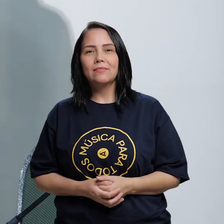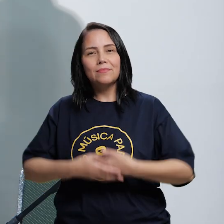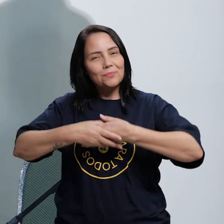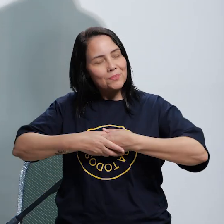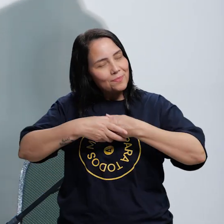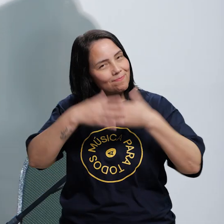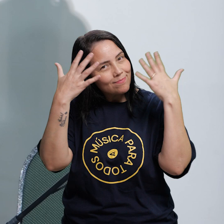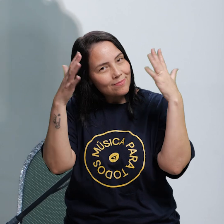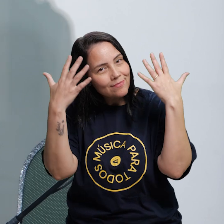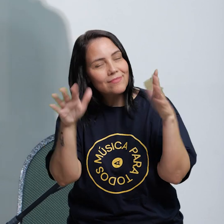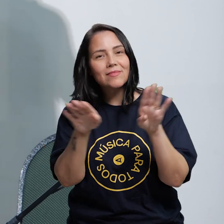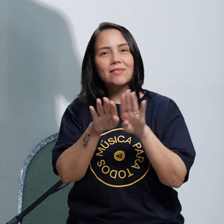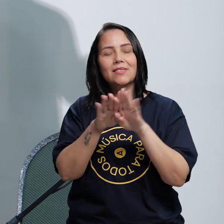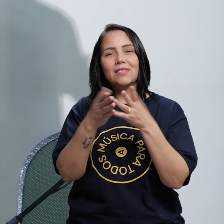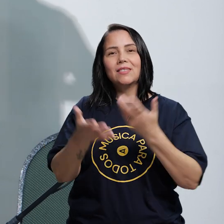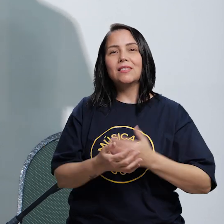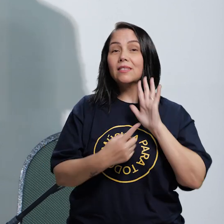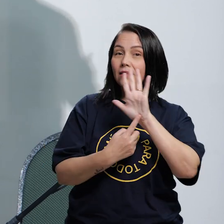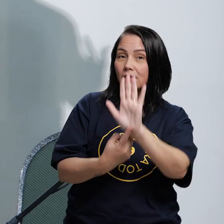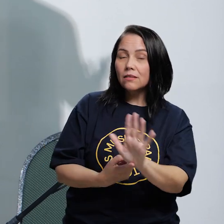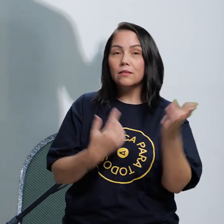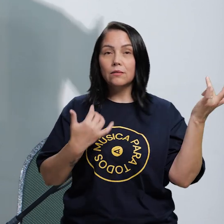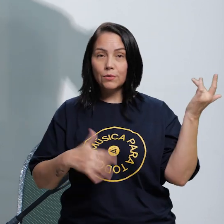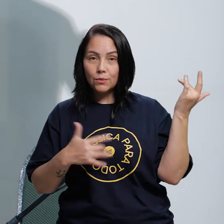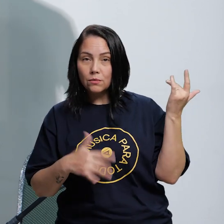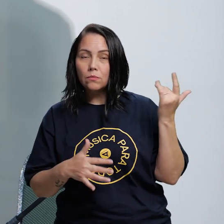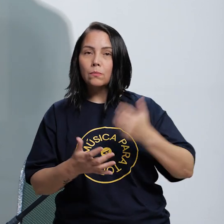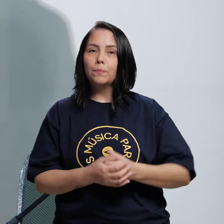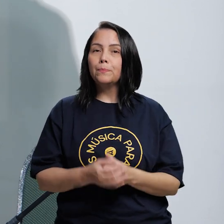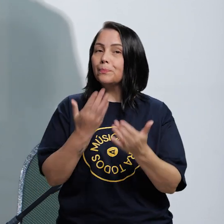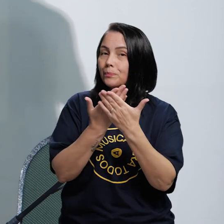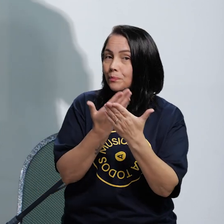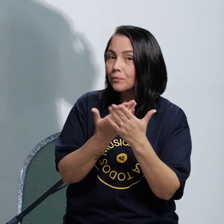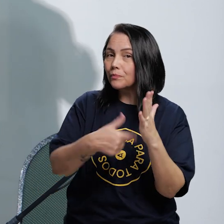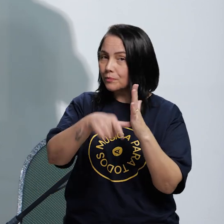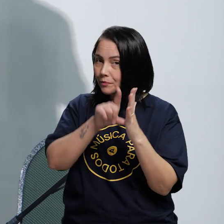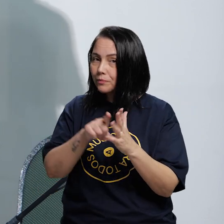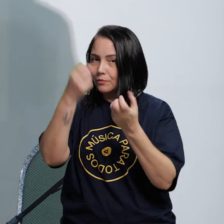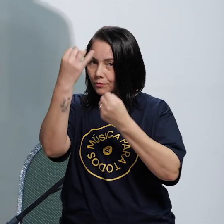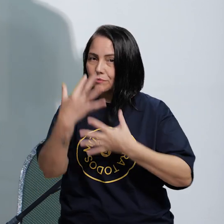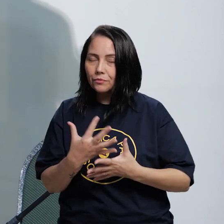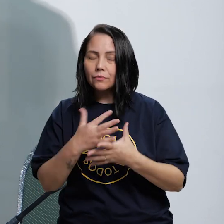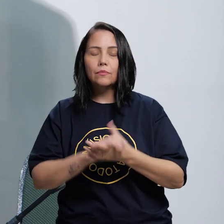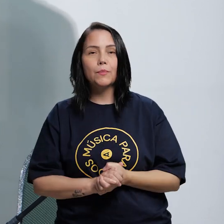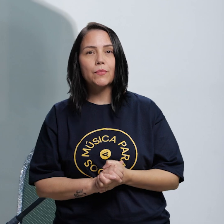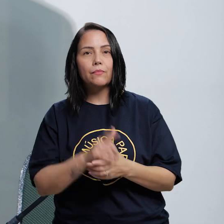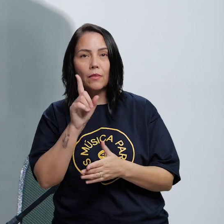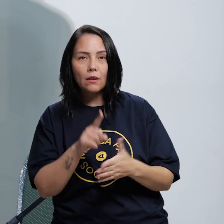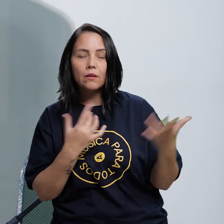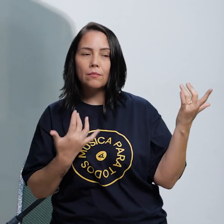Parabéns, parabéns também. Né? Então, aqui a gente apresentou o violão também, né? Num estudo, anteriormente, como ele tocou um estudo de